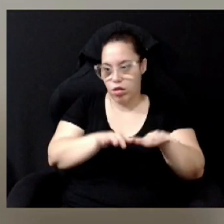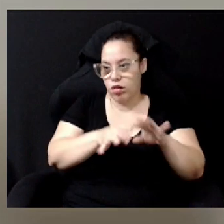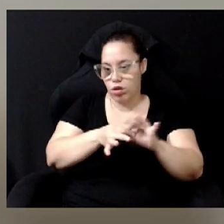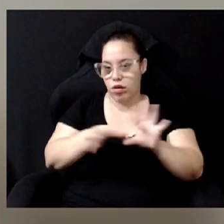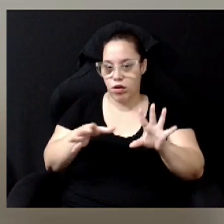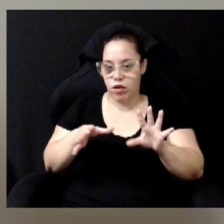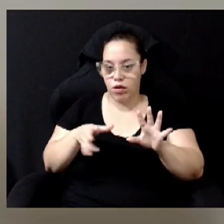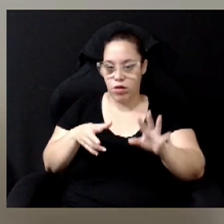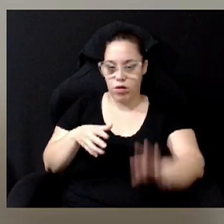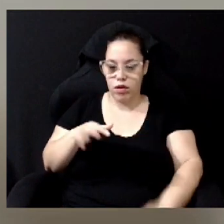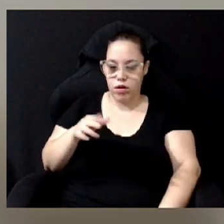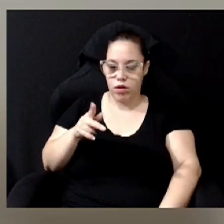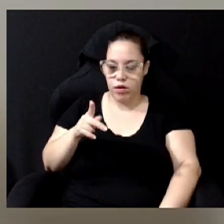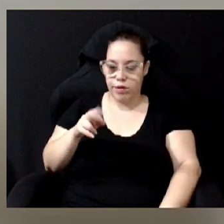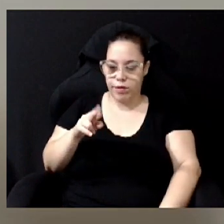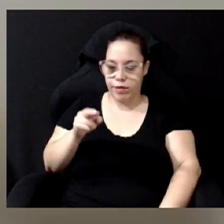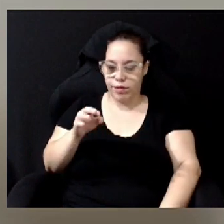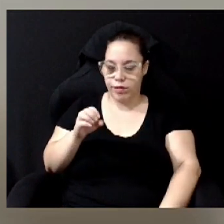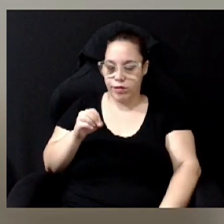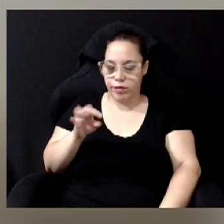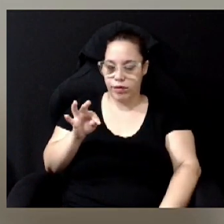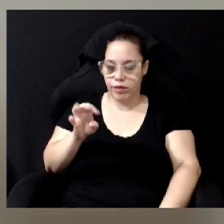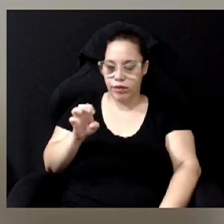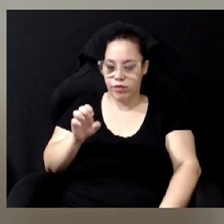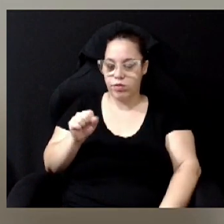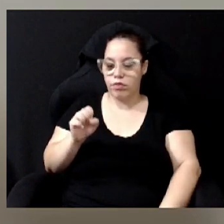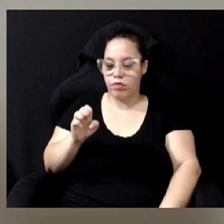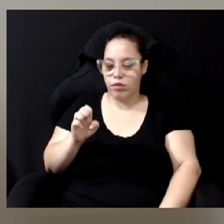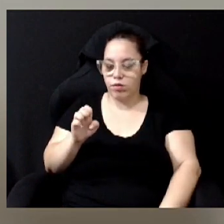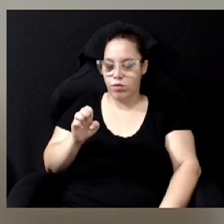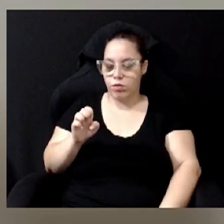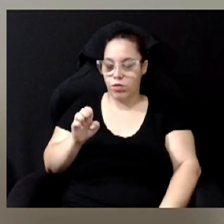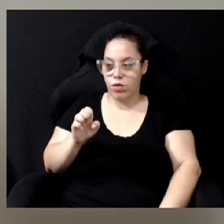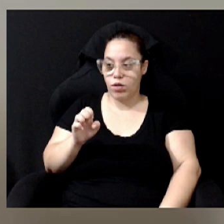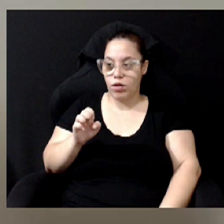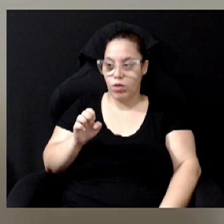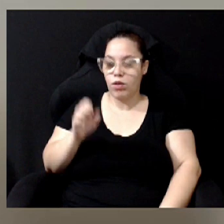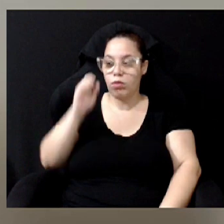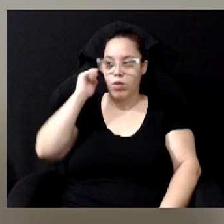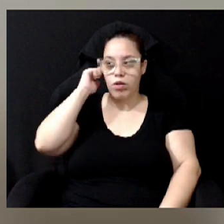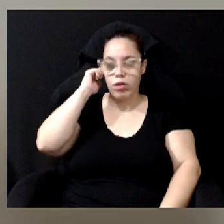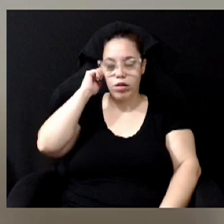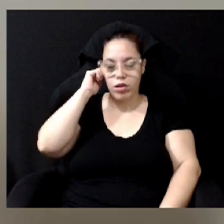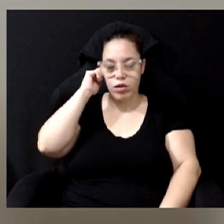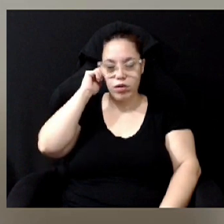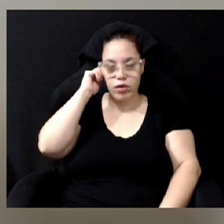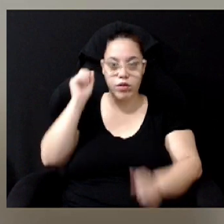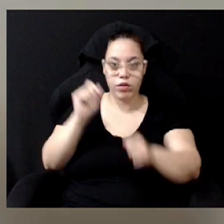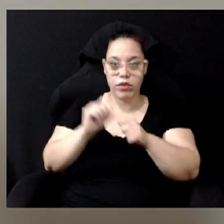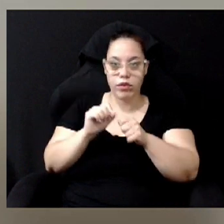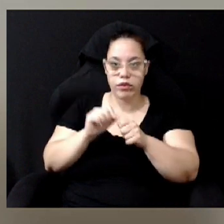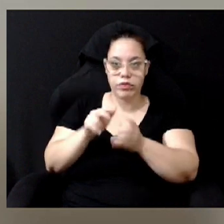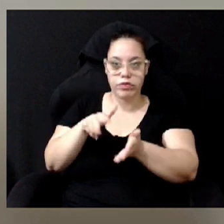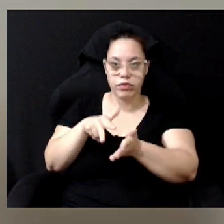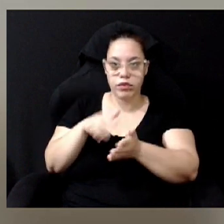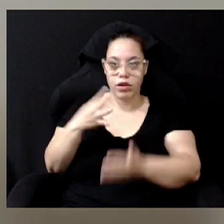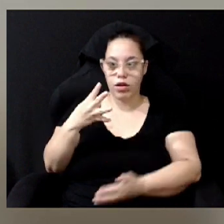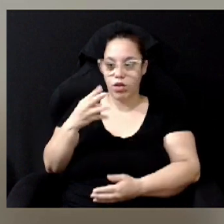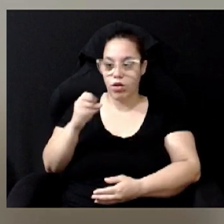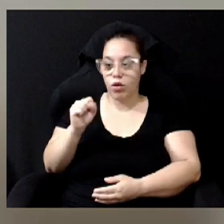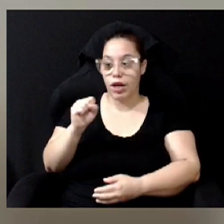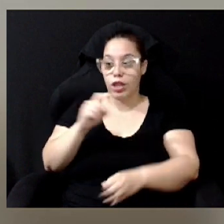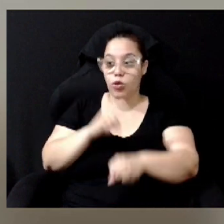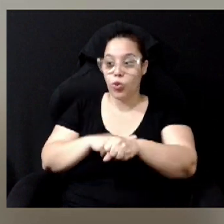prótese, com o TAV, né, que é o implante transcatéter da válvula aórtica, o paciente recebe a alta em 48 horas, às vezes até